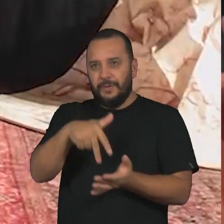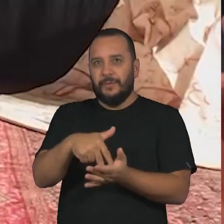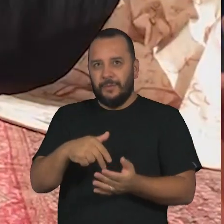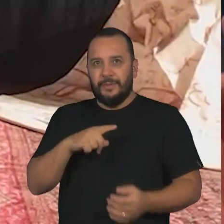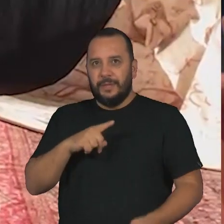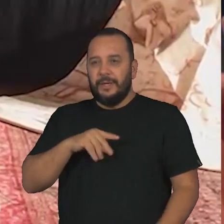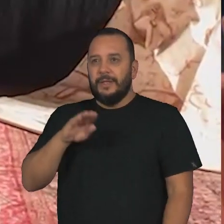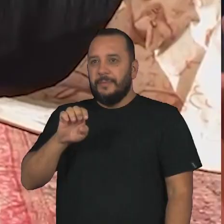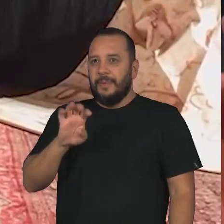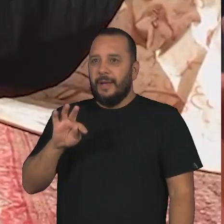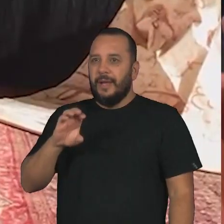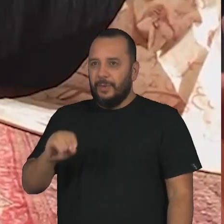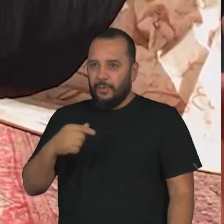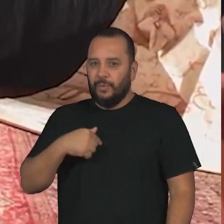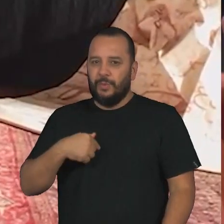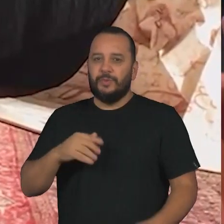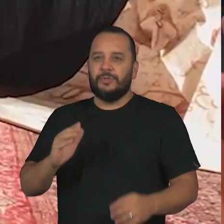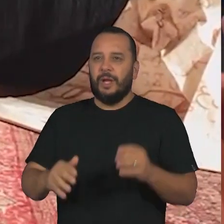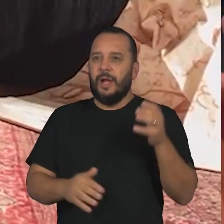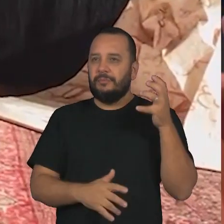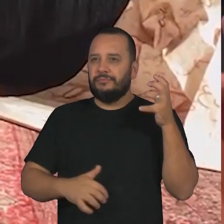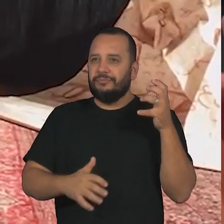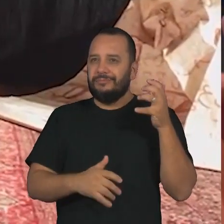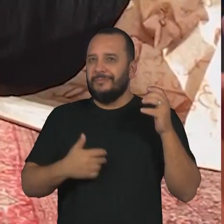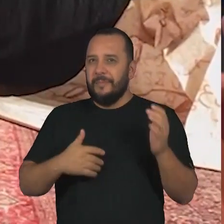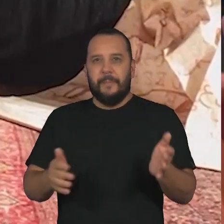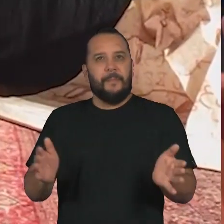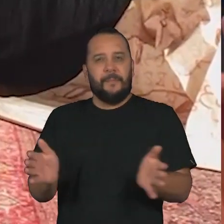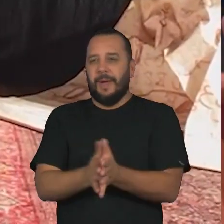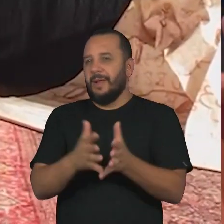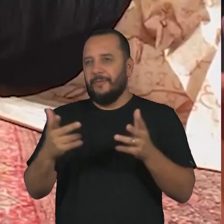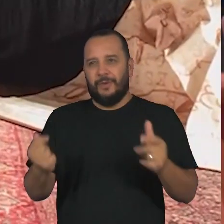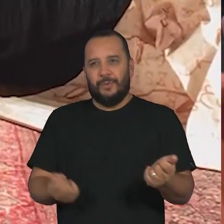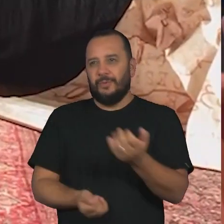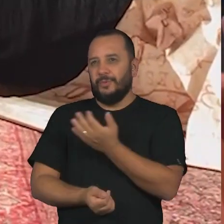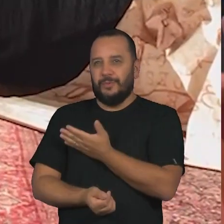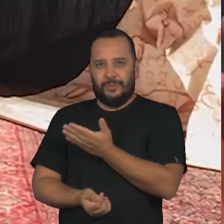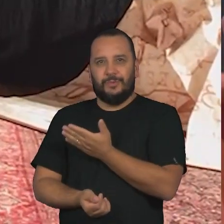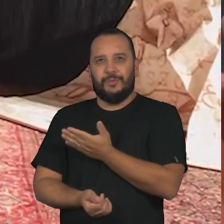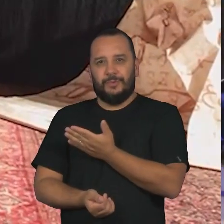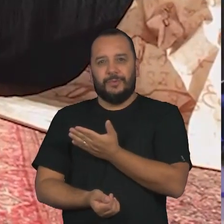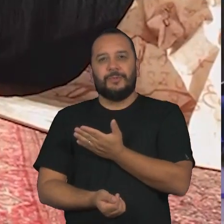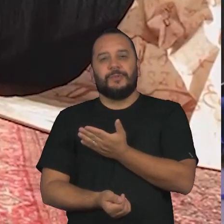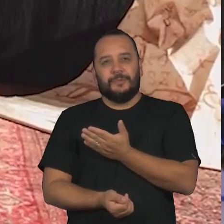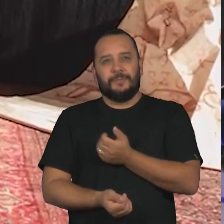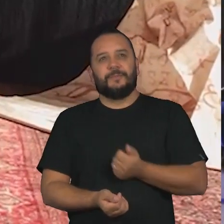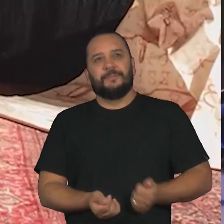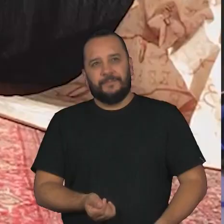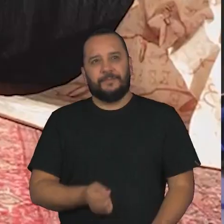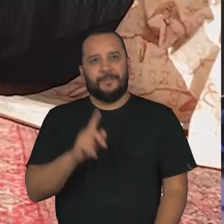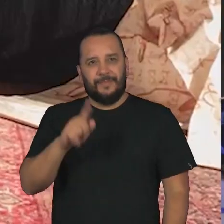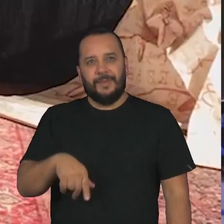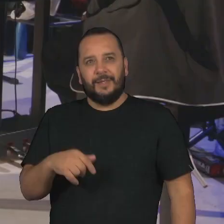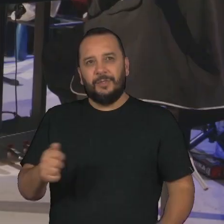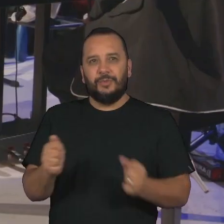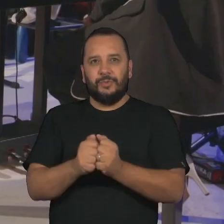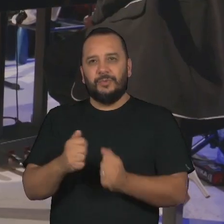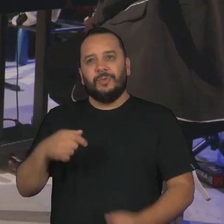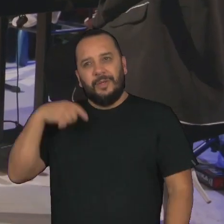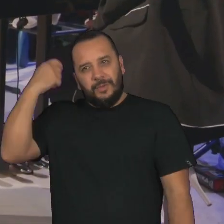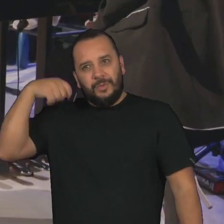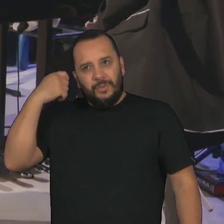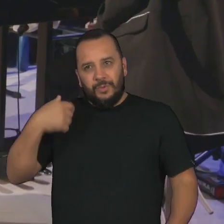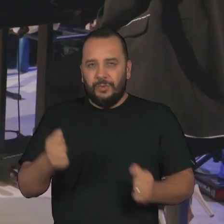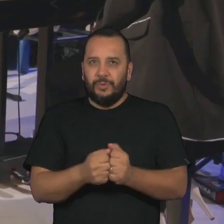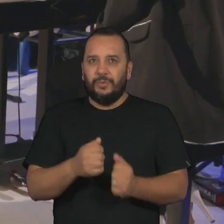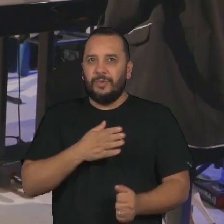que é um músico maravilhoso, do Crato, que, na verdade, ele é um ator junto comigo, né?